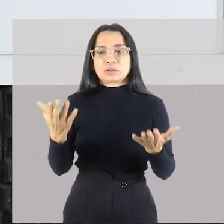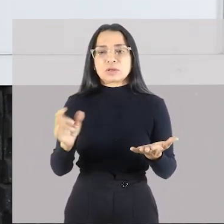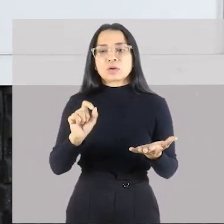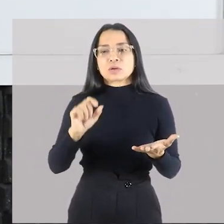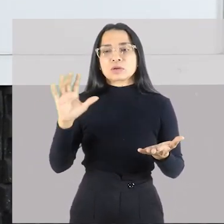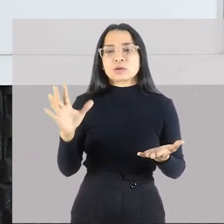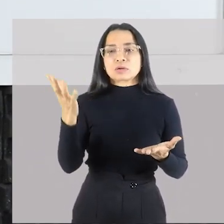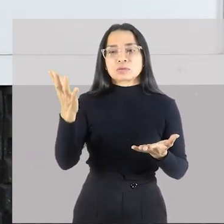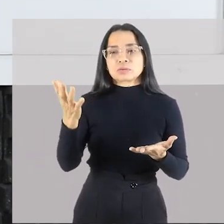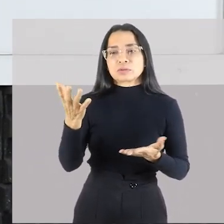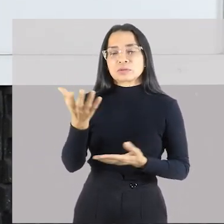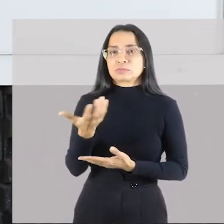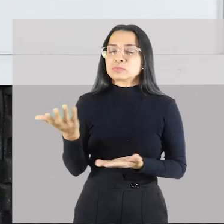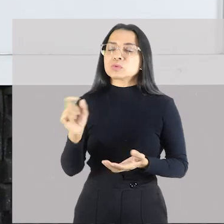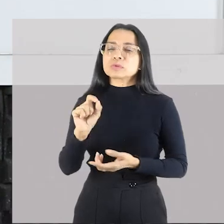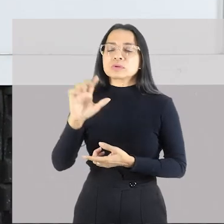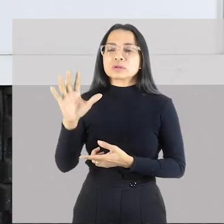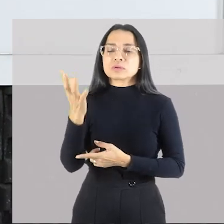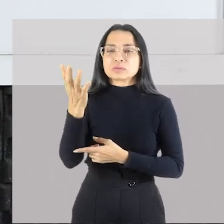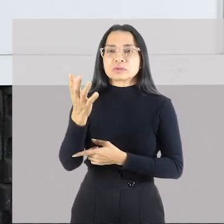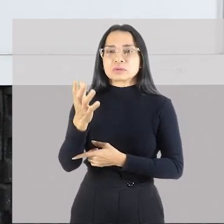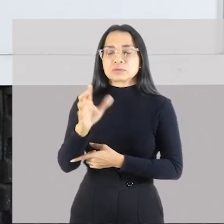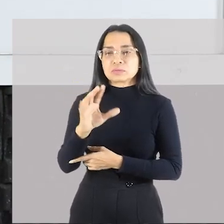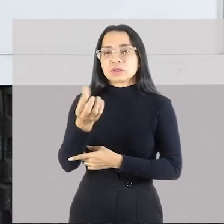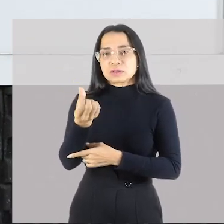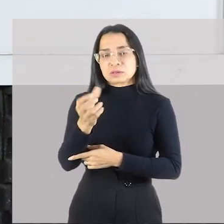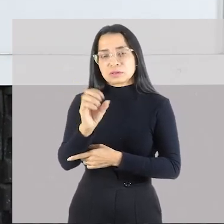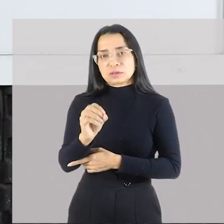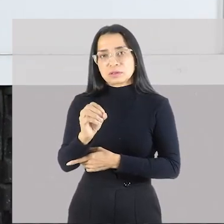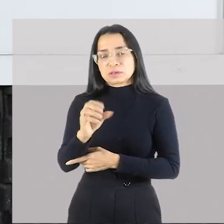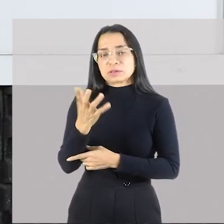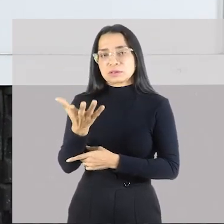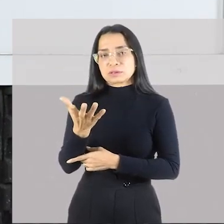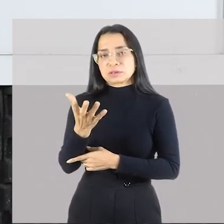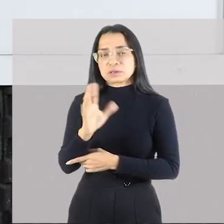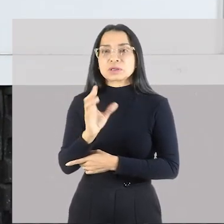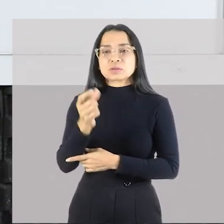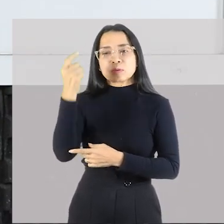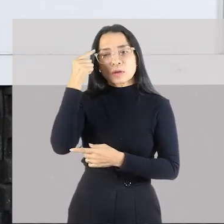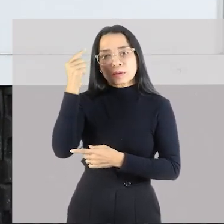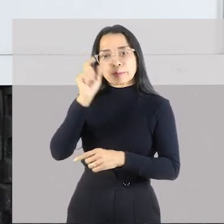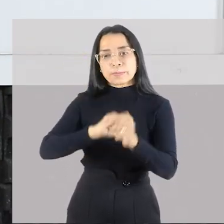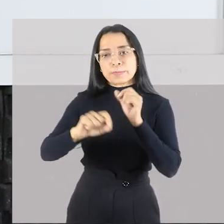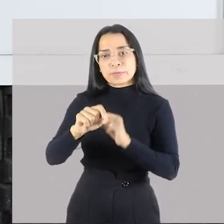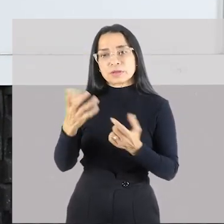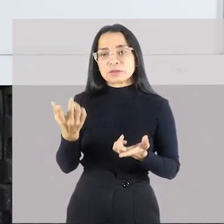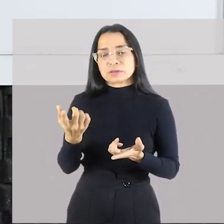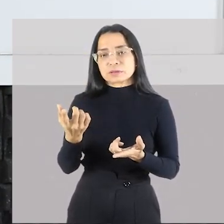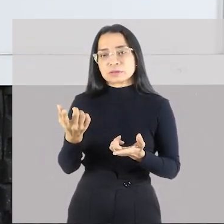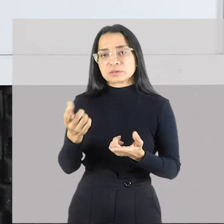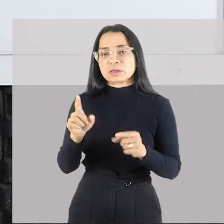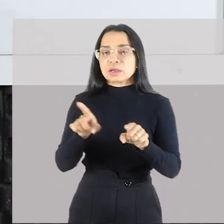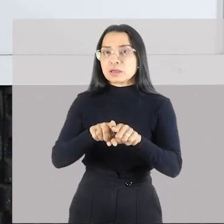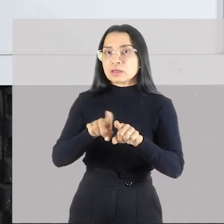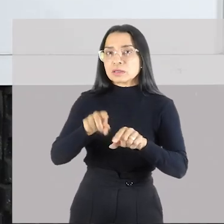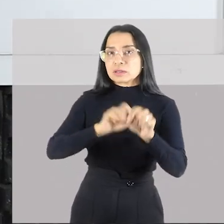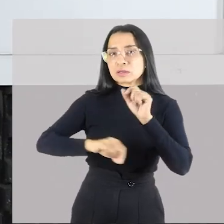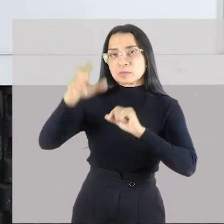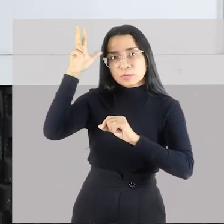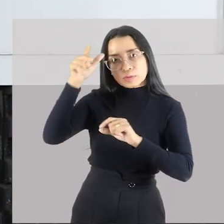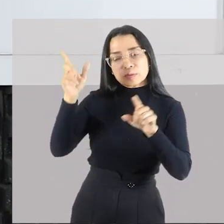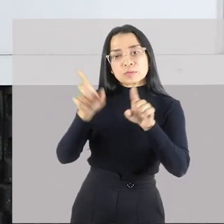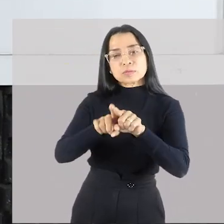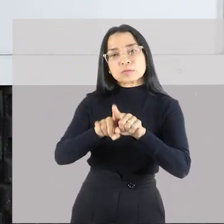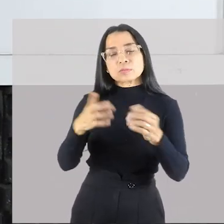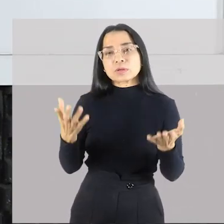o que acontece? São 60 cabeças, e considerando, né, que uma galinha tem uma cabeça e um cavalo também. Então quer dizer que o C,